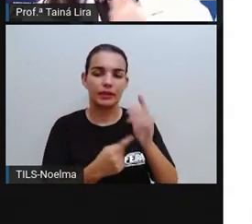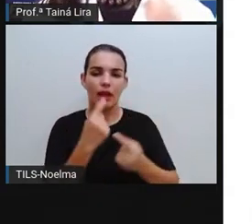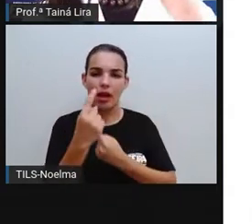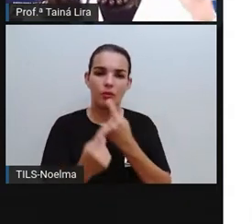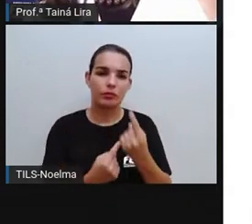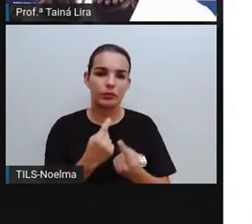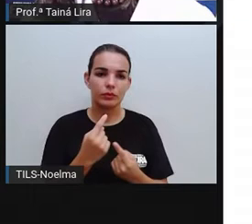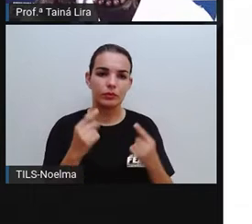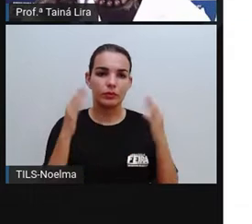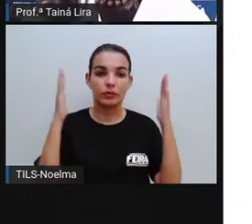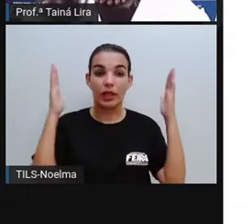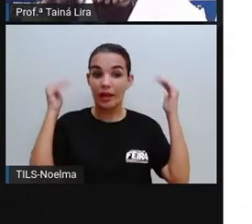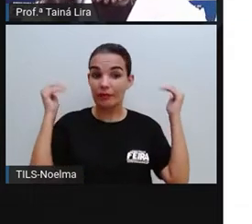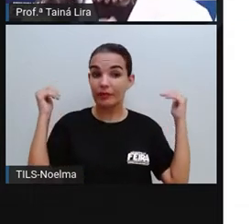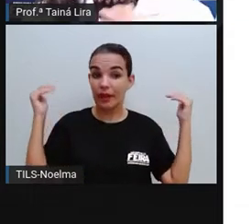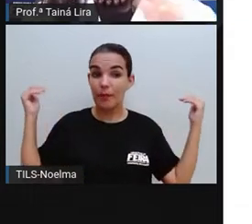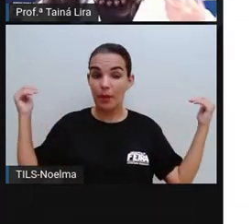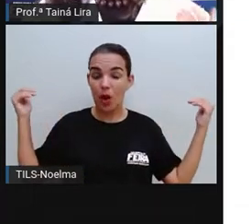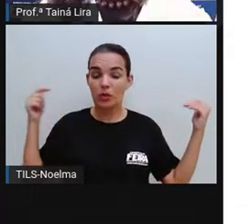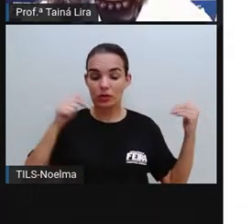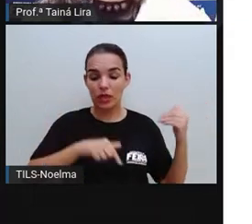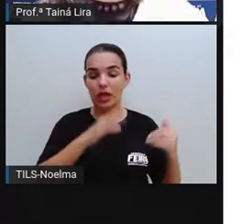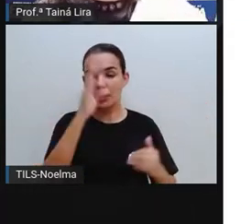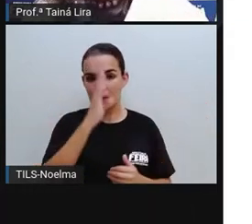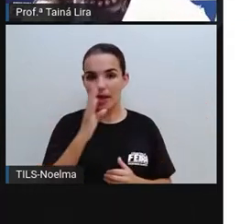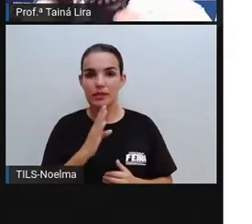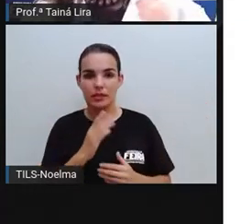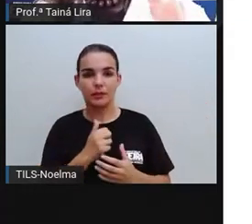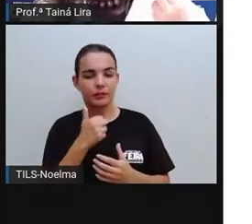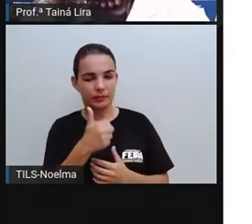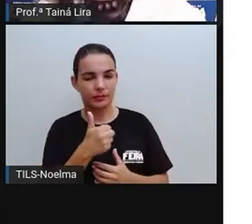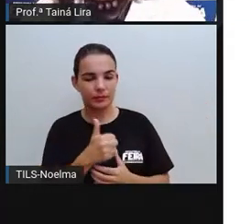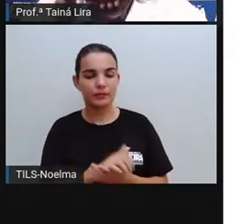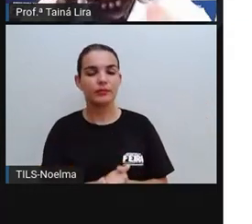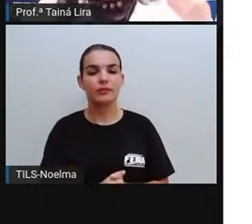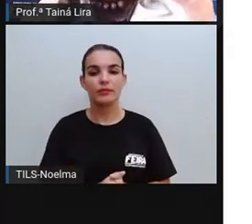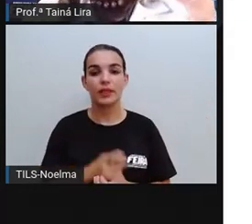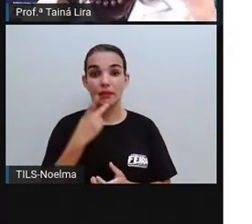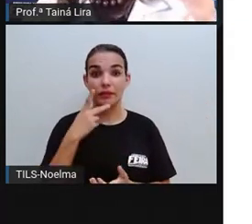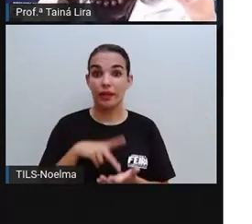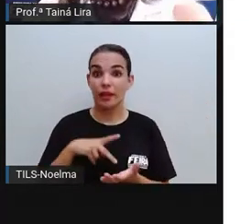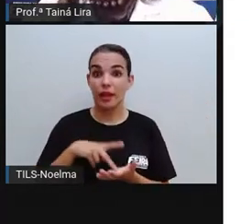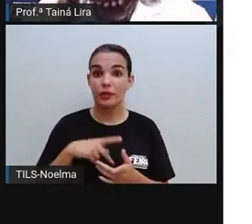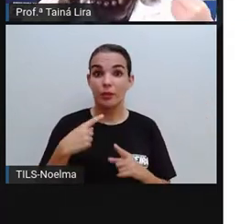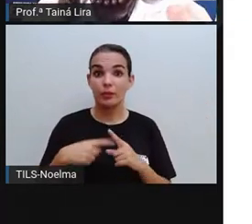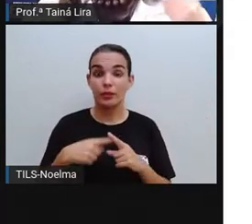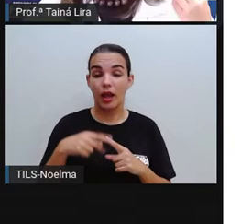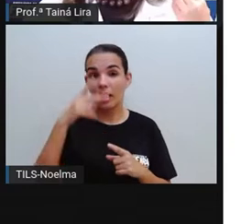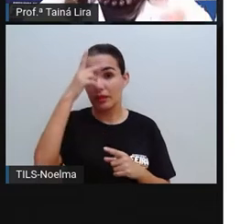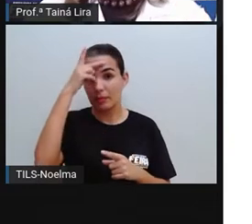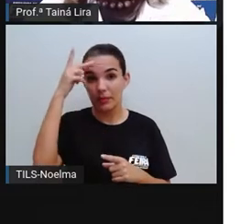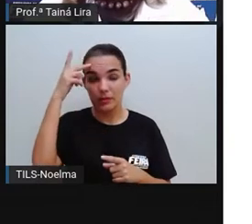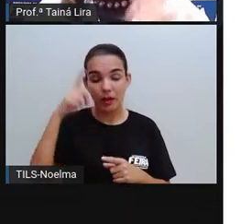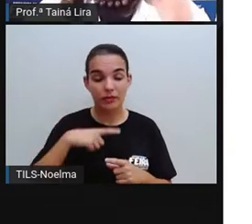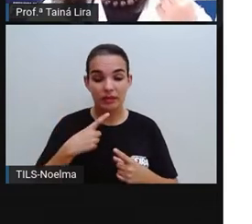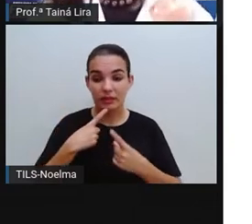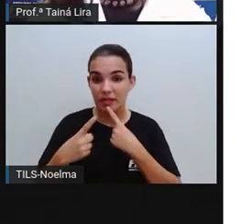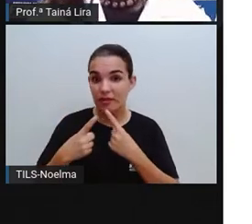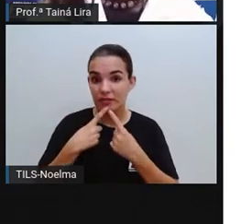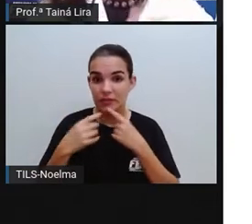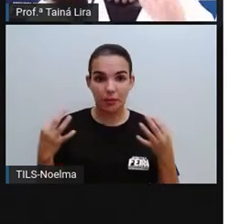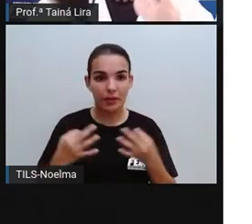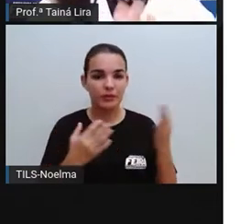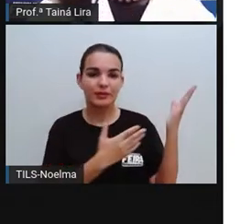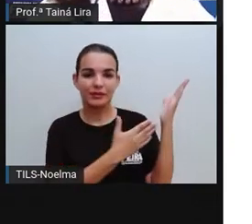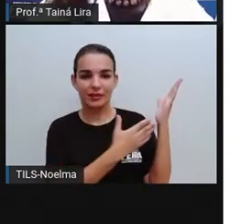alguns entrevistadores que são muito famosos aqui no Brasil, são famosos mesmo por realizarem entrevistas. Então, olha